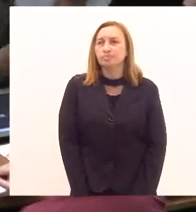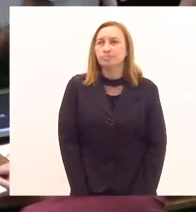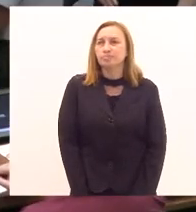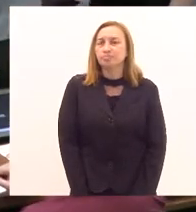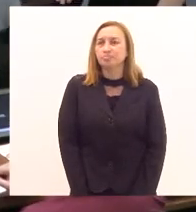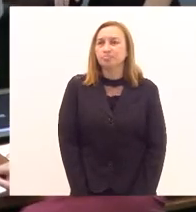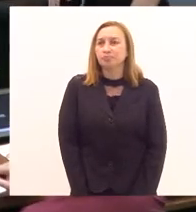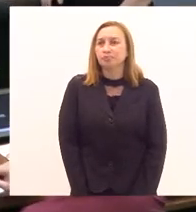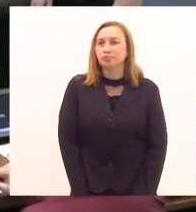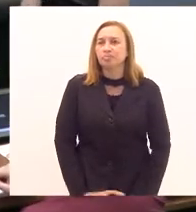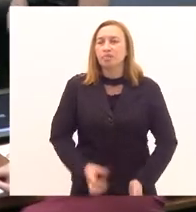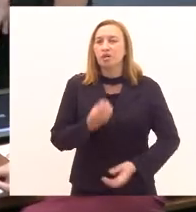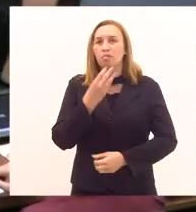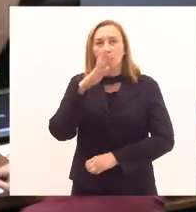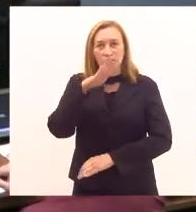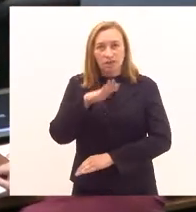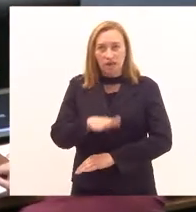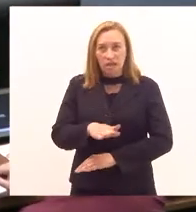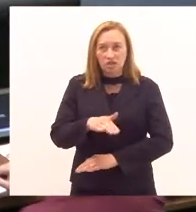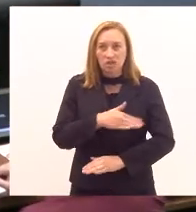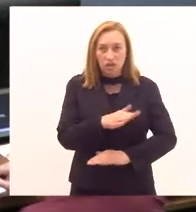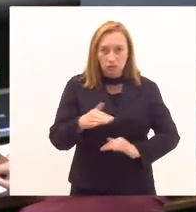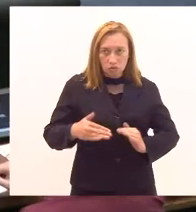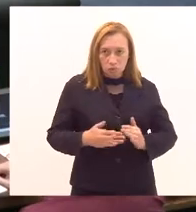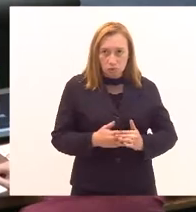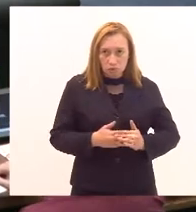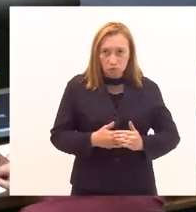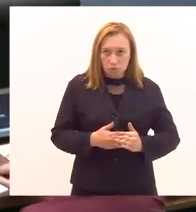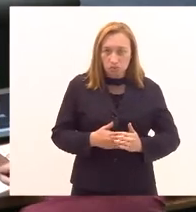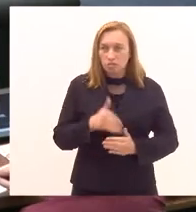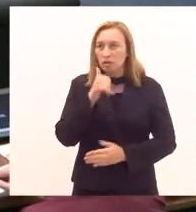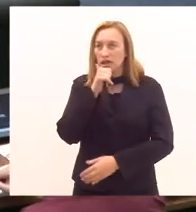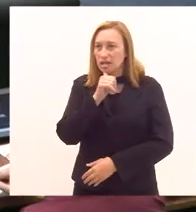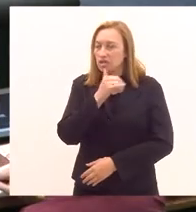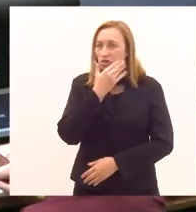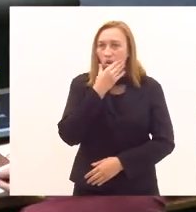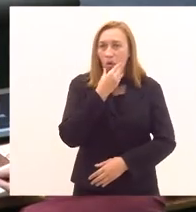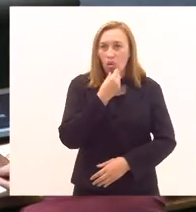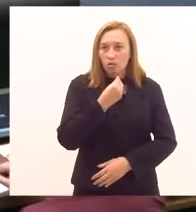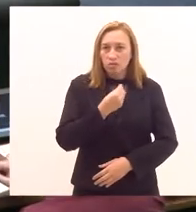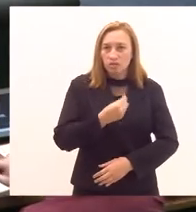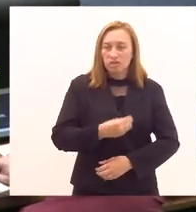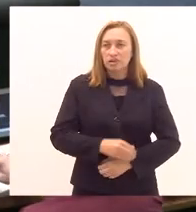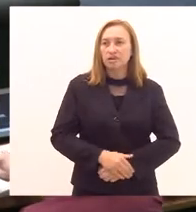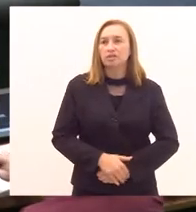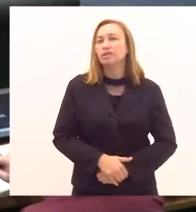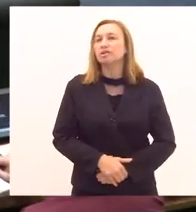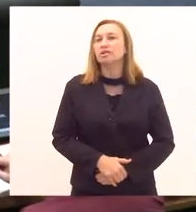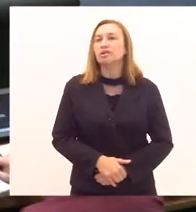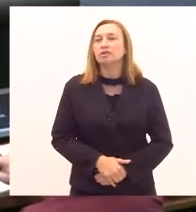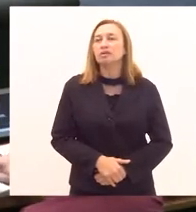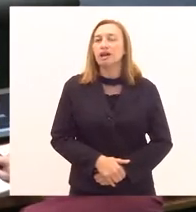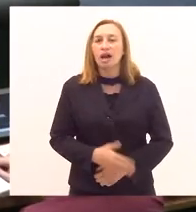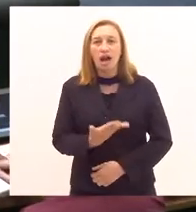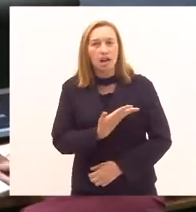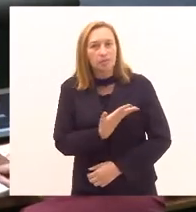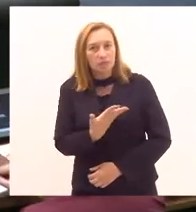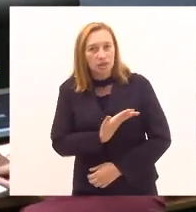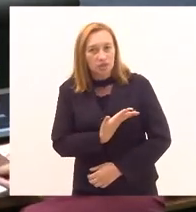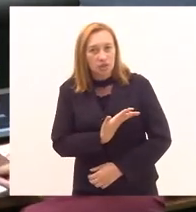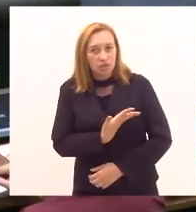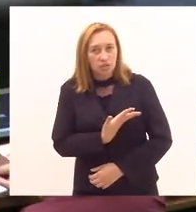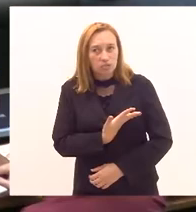Muito bem. Boa tarde a todas, todes, todos, amigos,